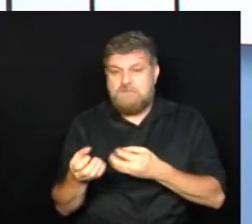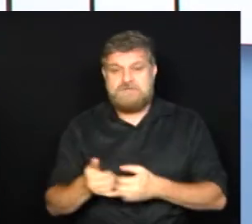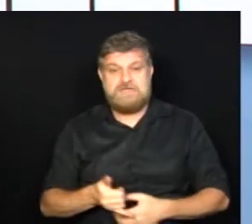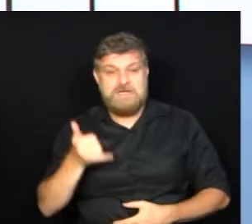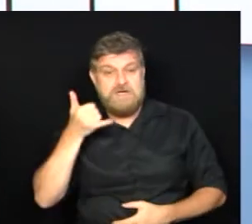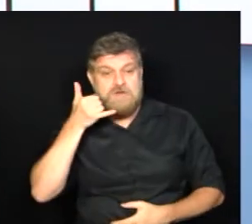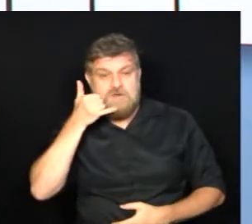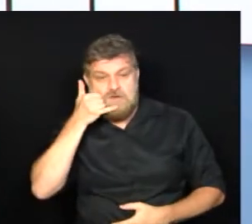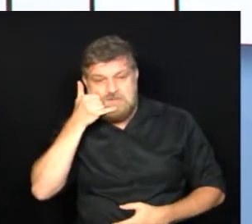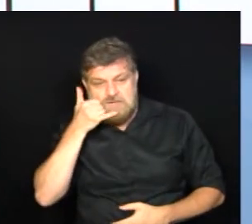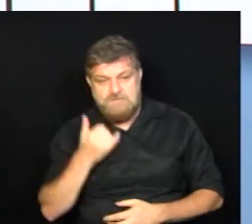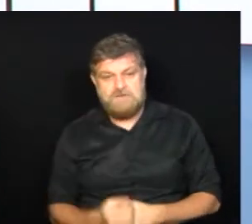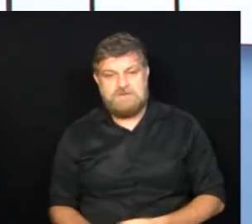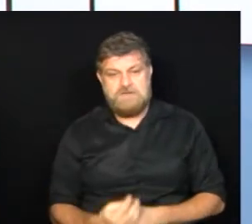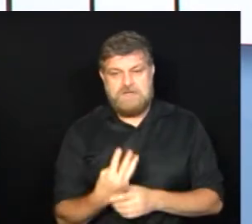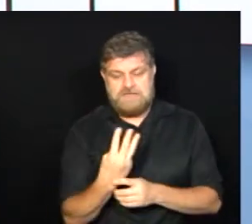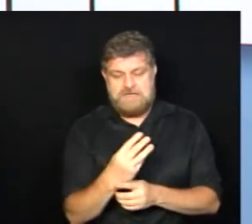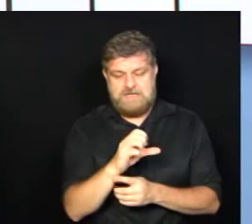telefone